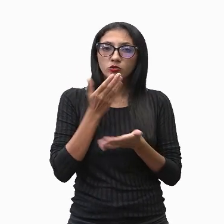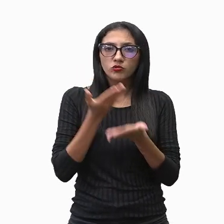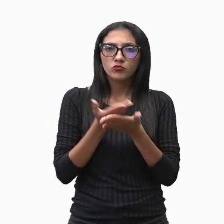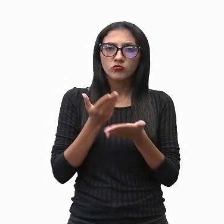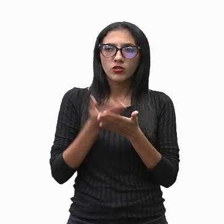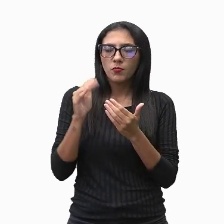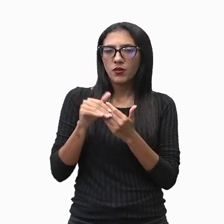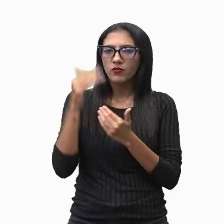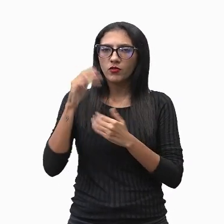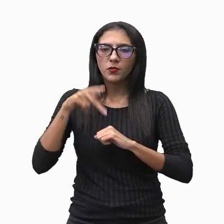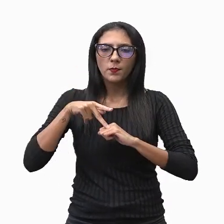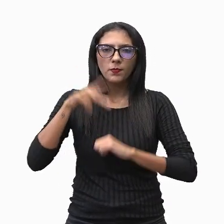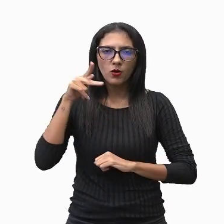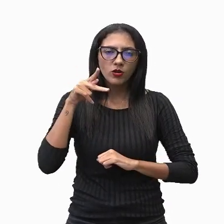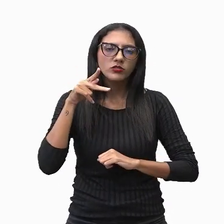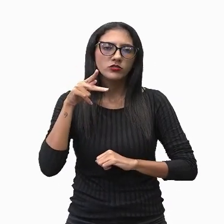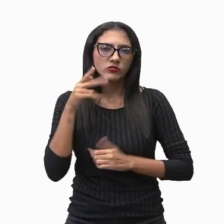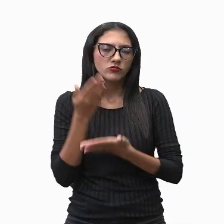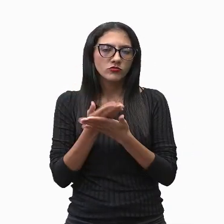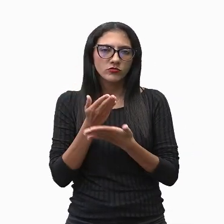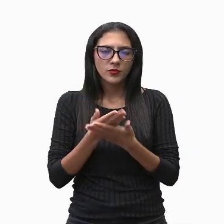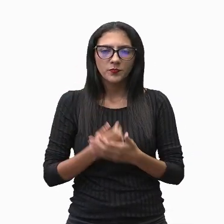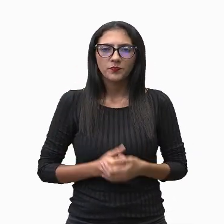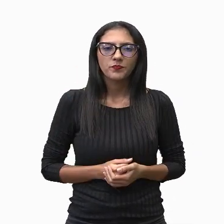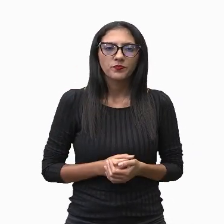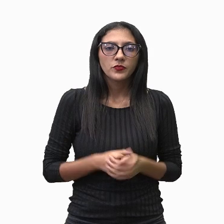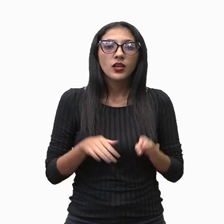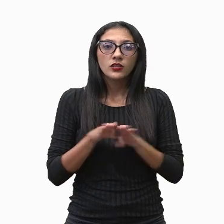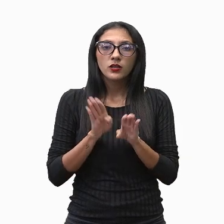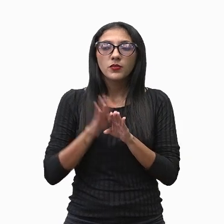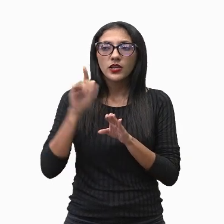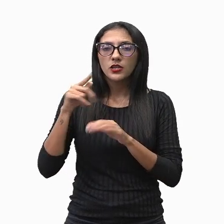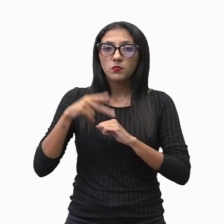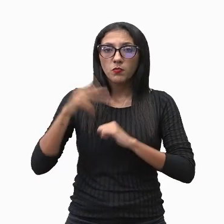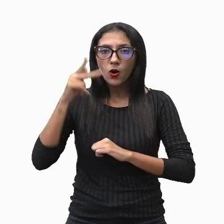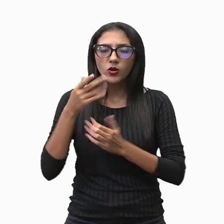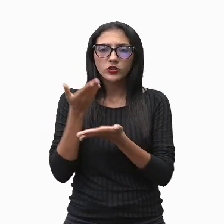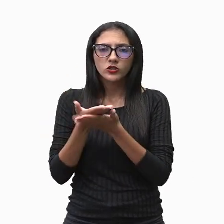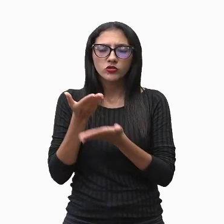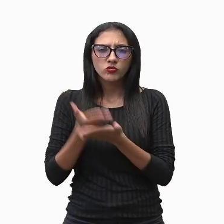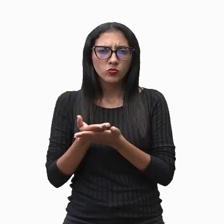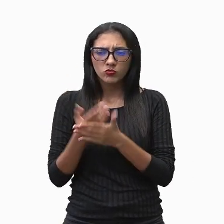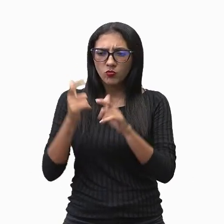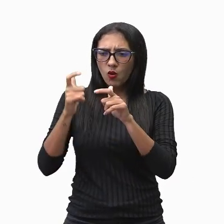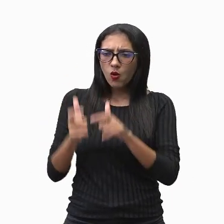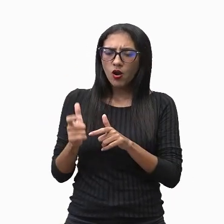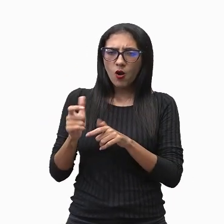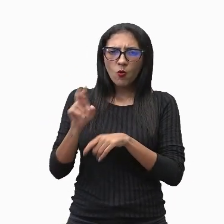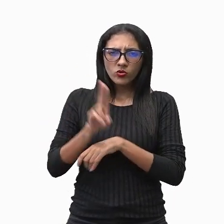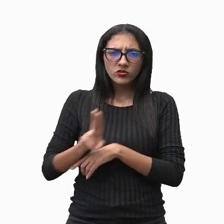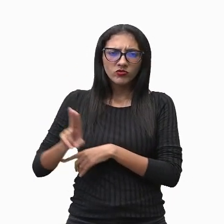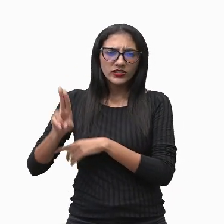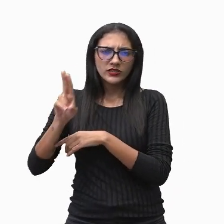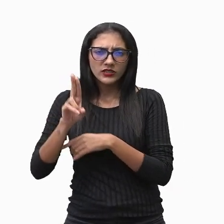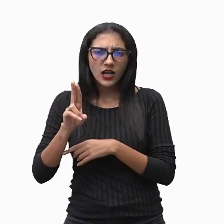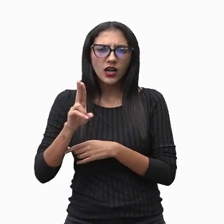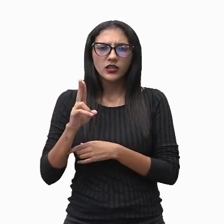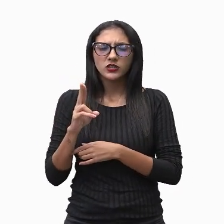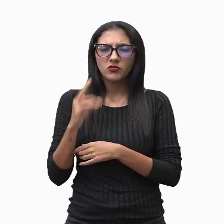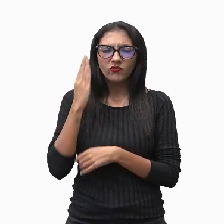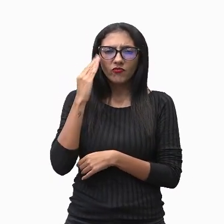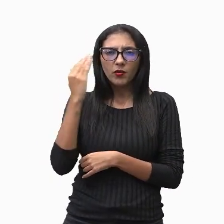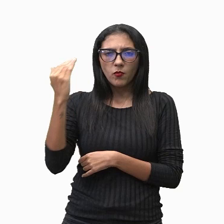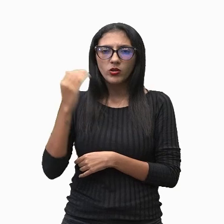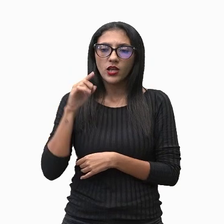outros países e, ao mesmo tempo em que estudam lá em centros de referência sobre determinada especialidade,